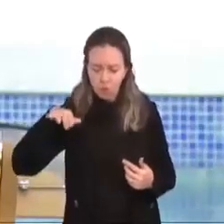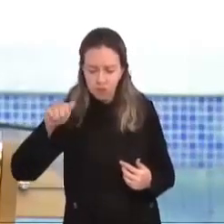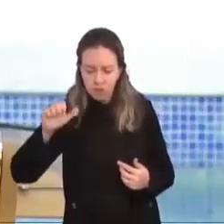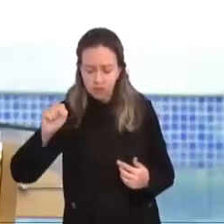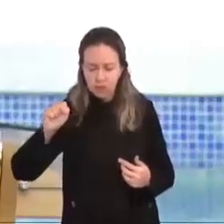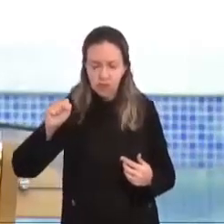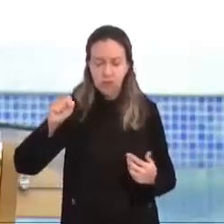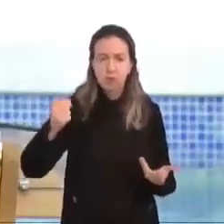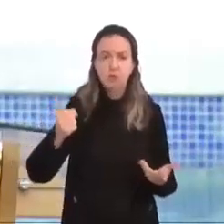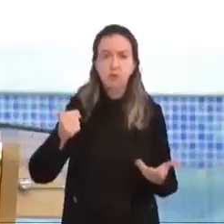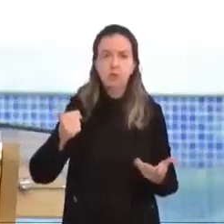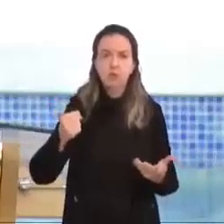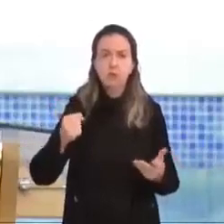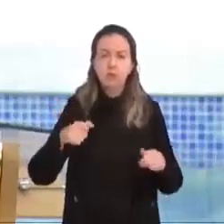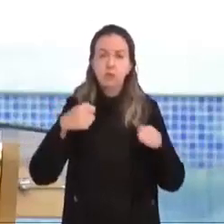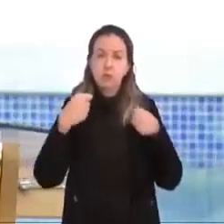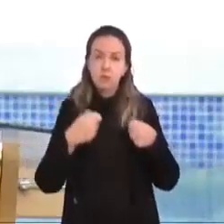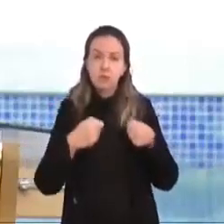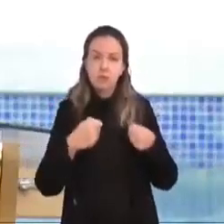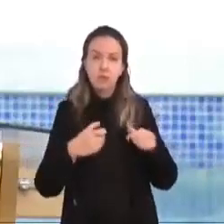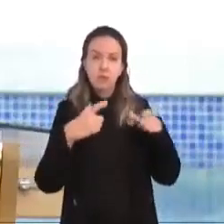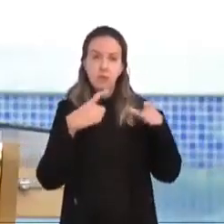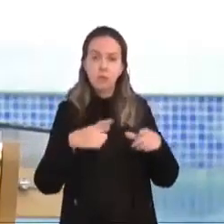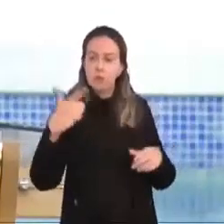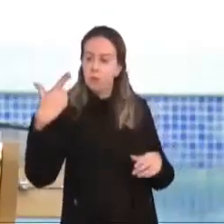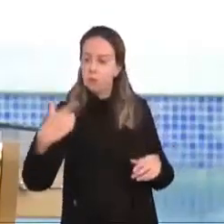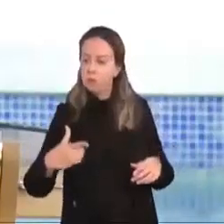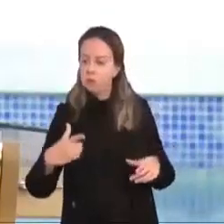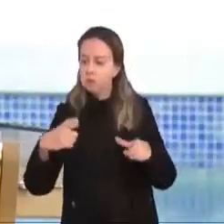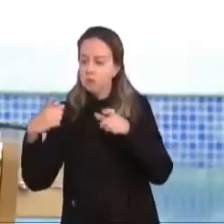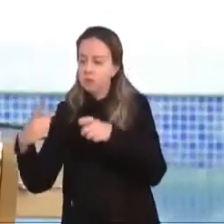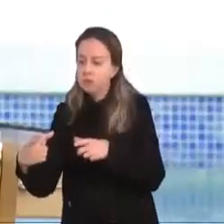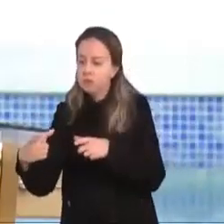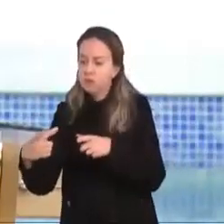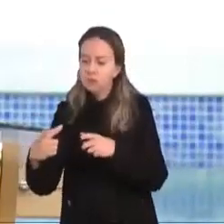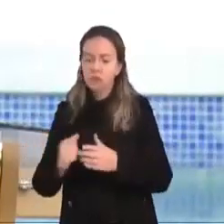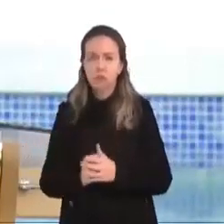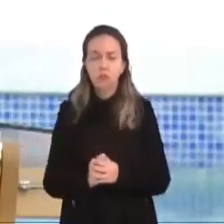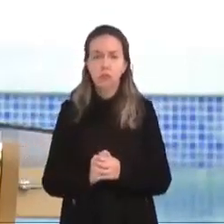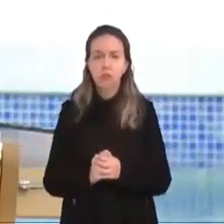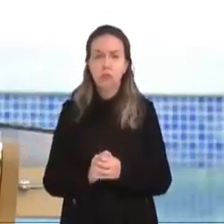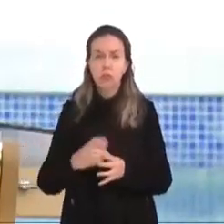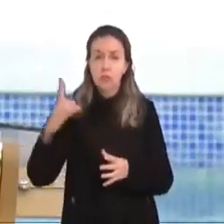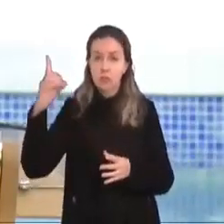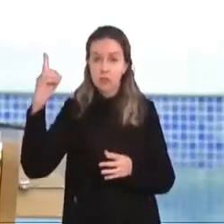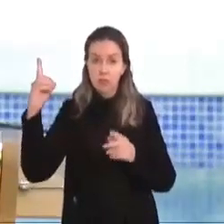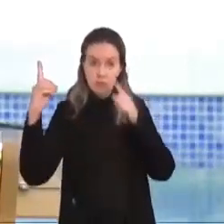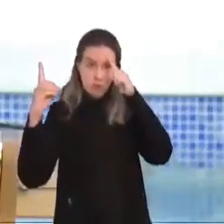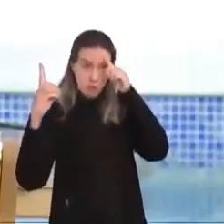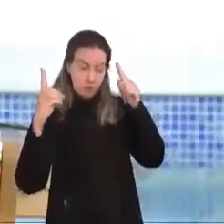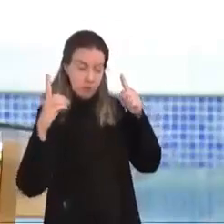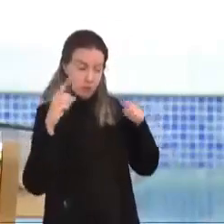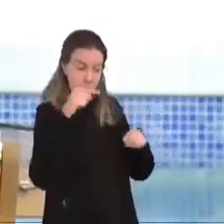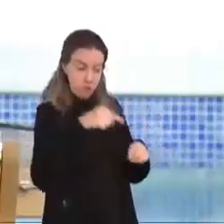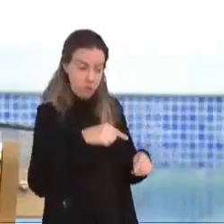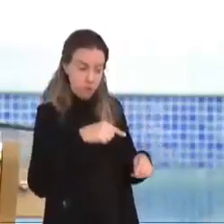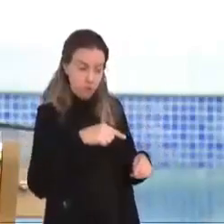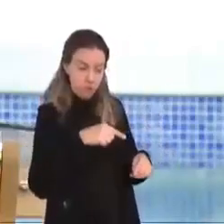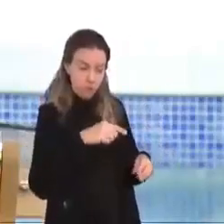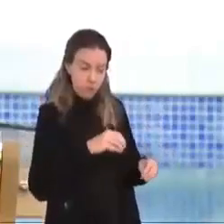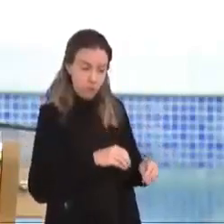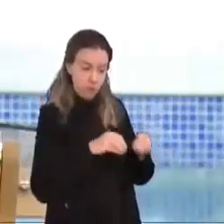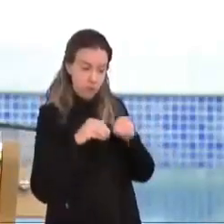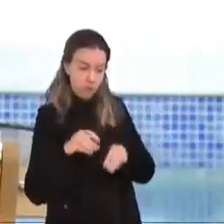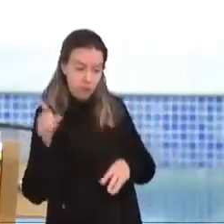Compra a passagem, quer dizer que tinha dinheiro. Não agradece pelo dinheiro. A viagem vai começar. Você não vê ele orando pela